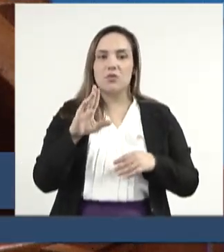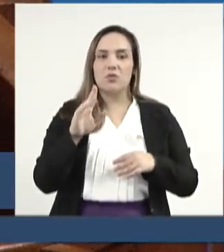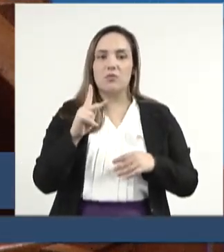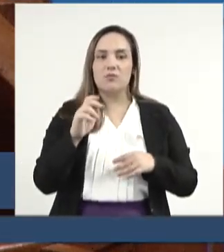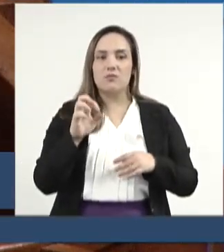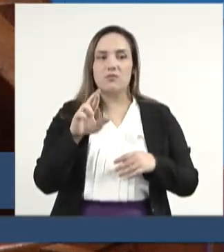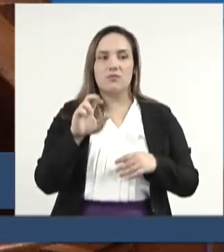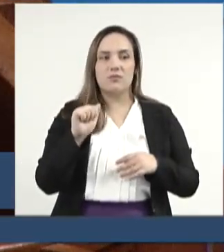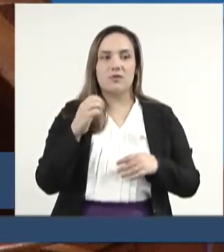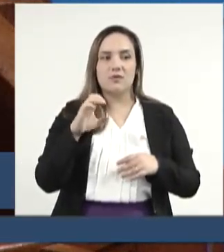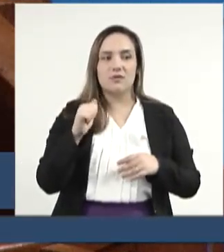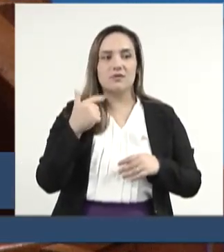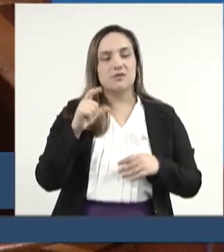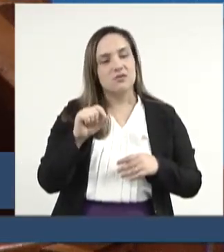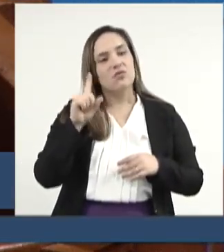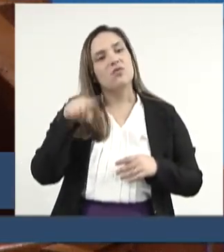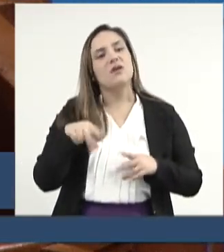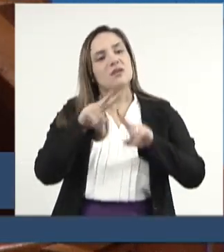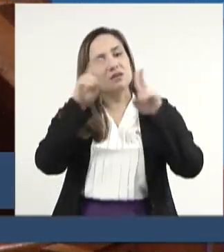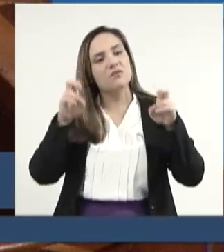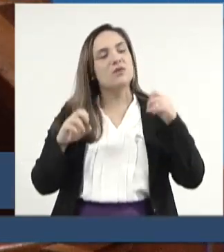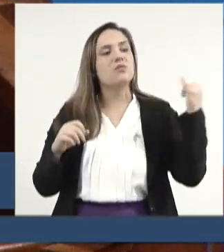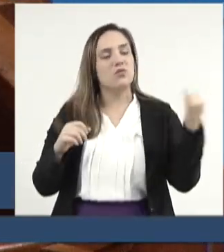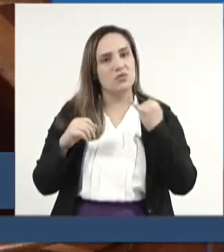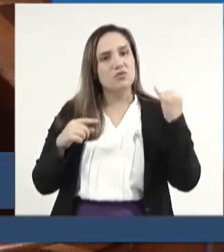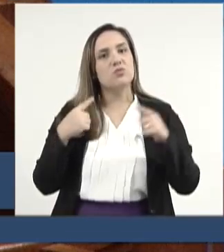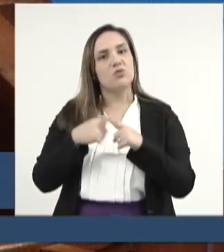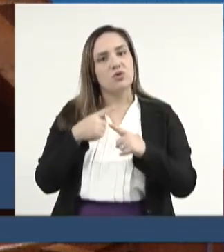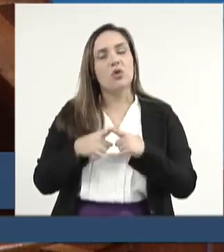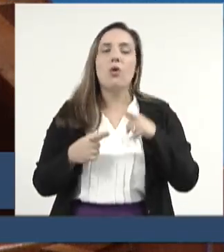tema, ele é tão importante e relevante que ontem